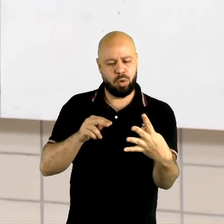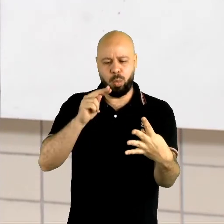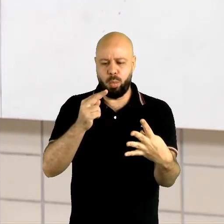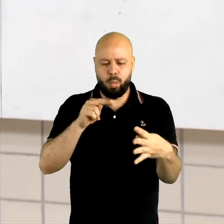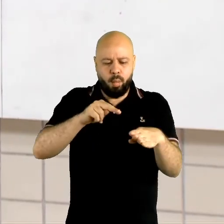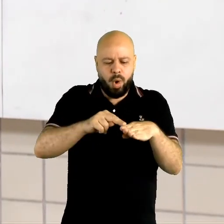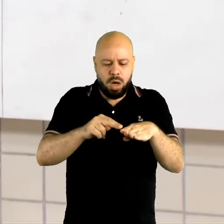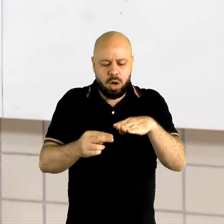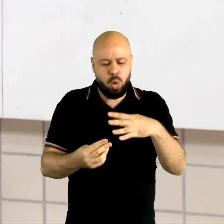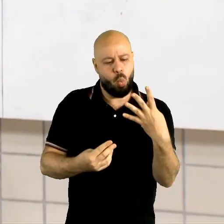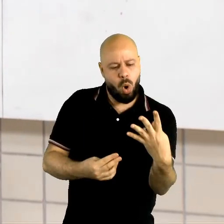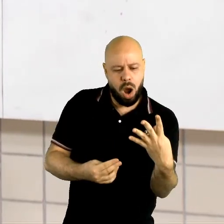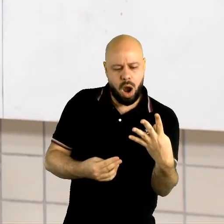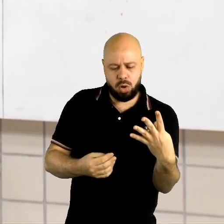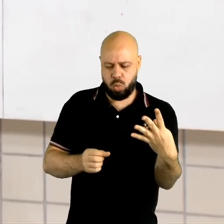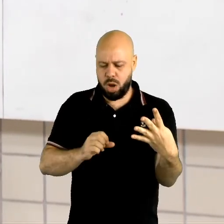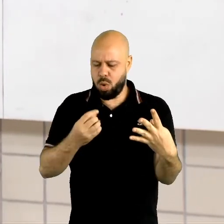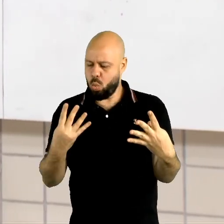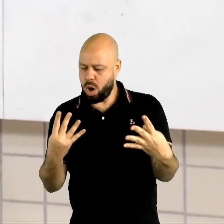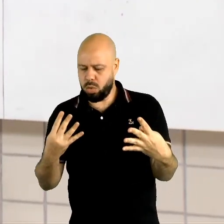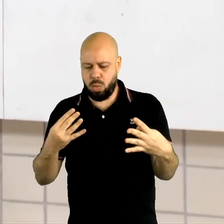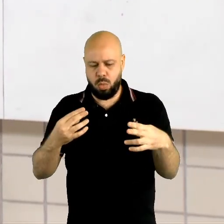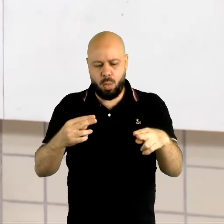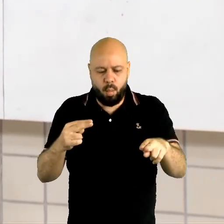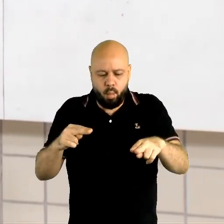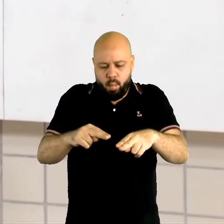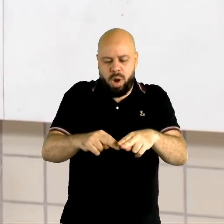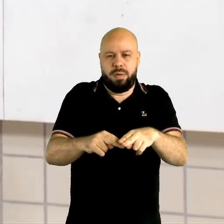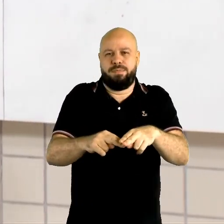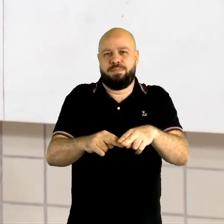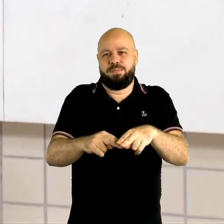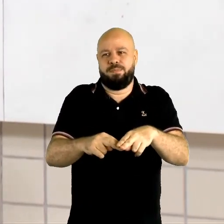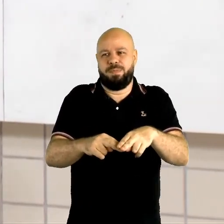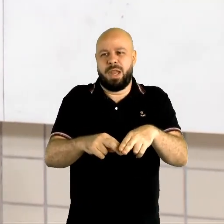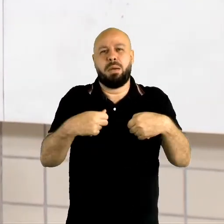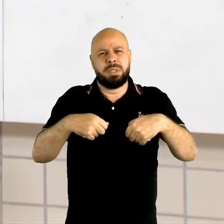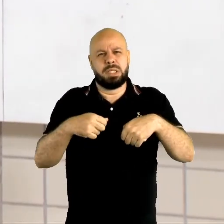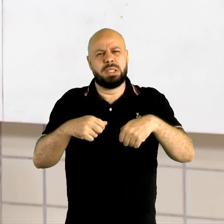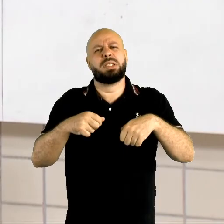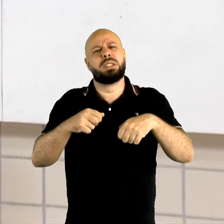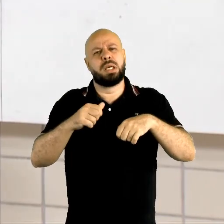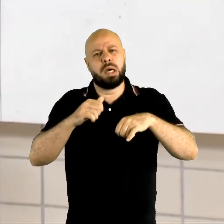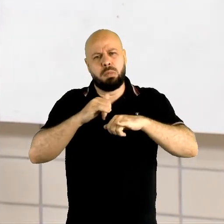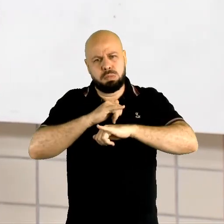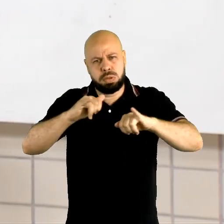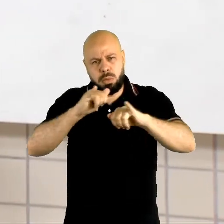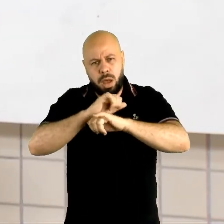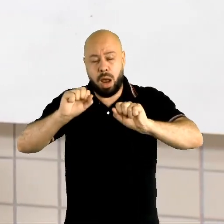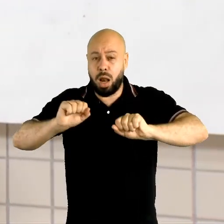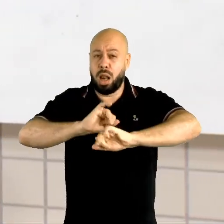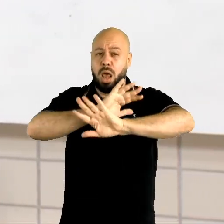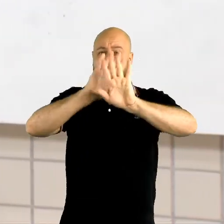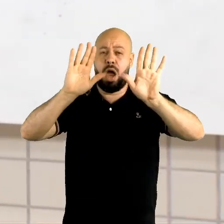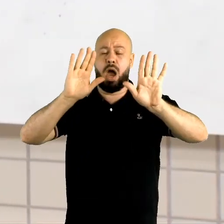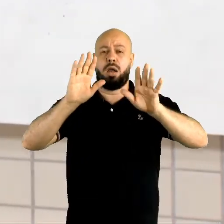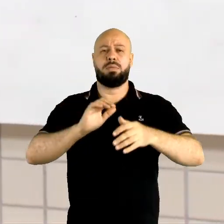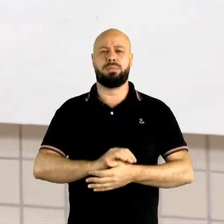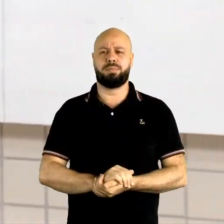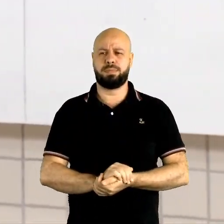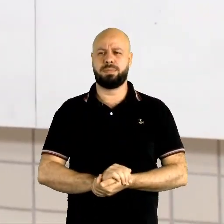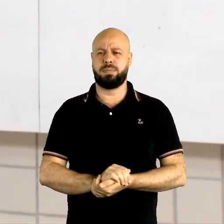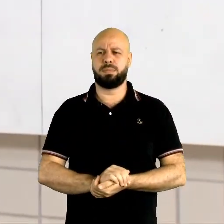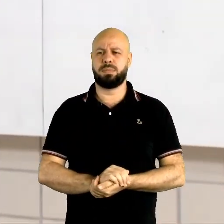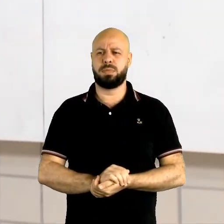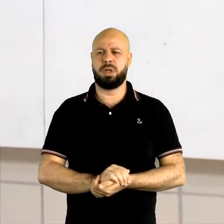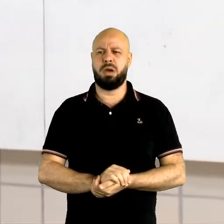4. Entendeu? Bem claro, você tem que informar com clareza, tá bom? Com muita clareza, você